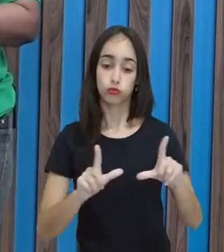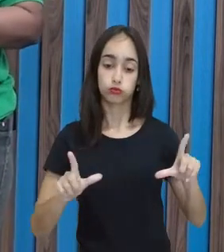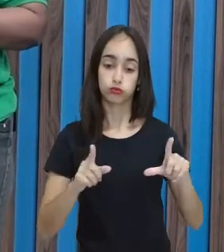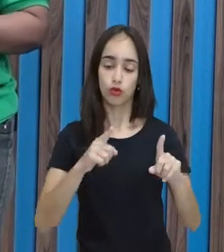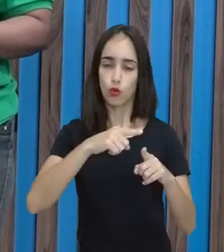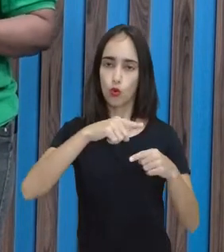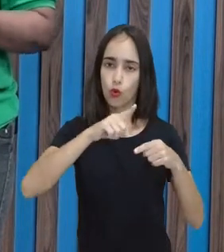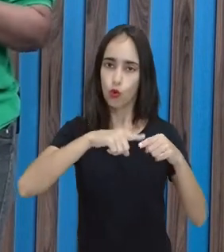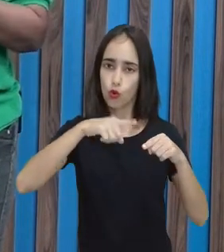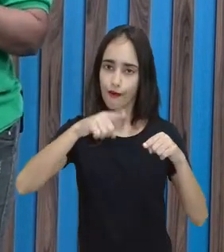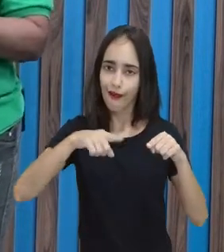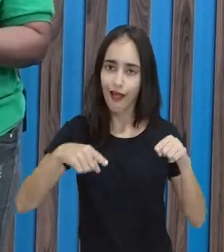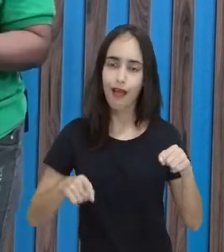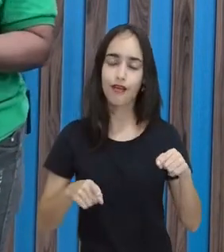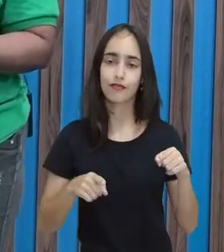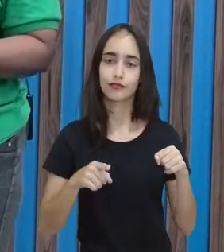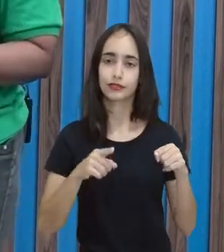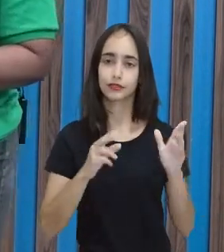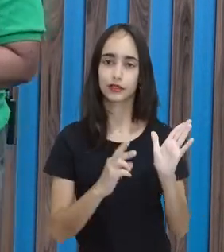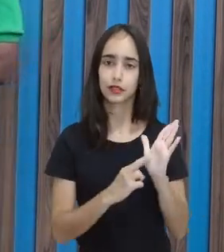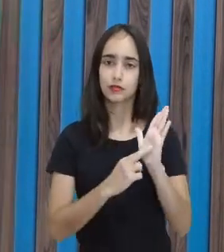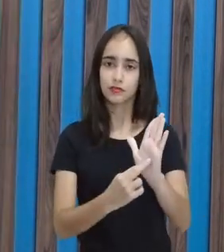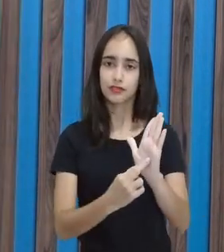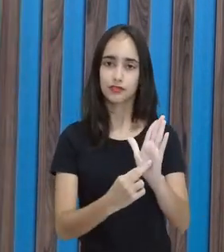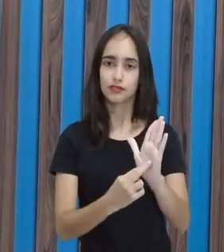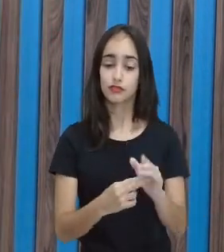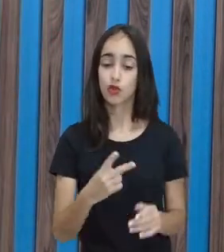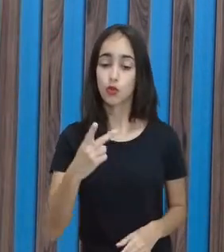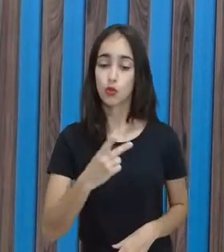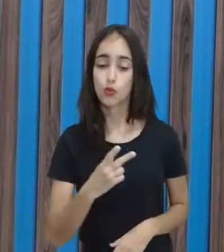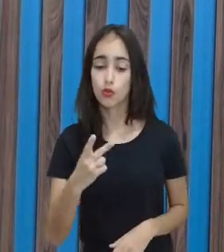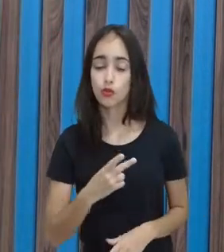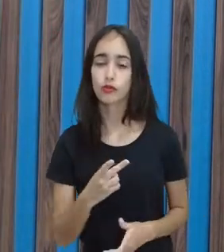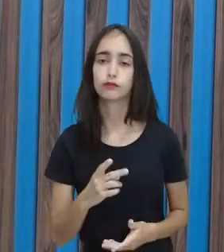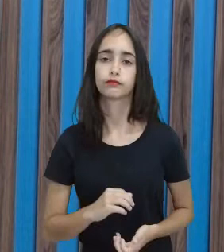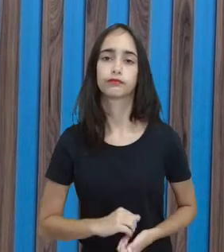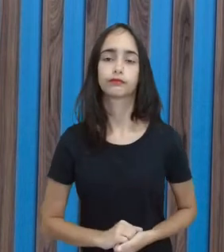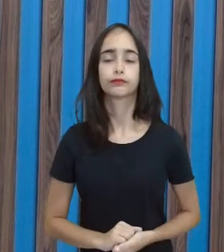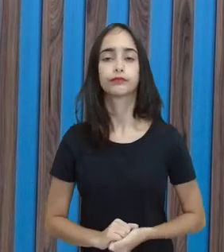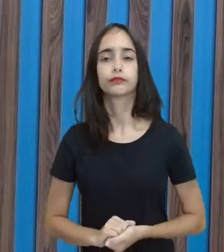grandezas diretamente proporcionais, ele é